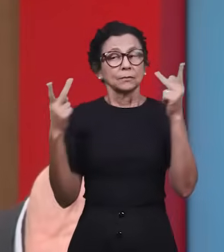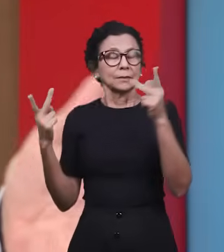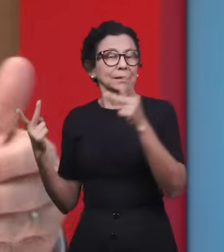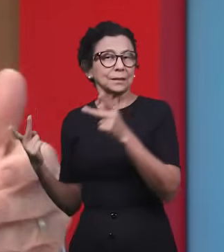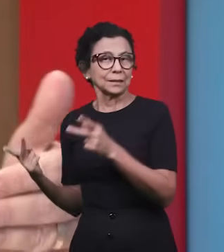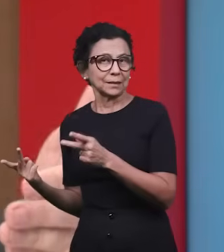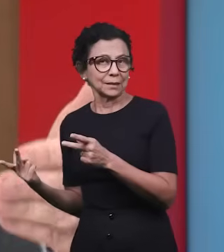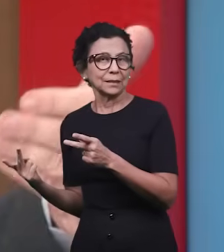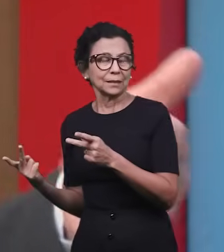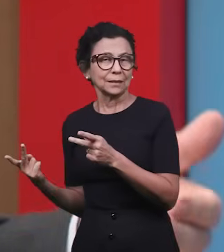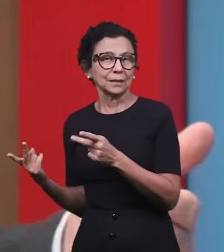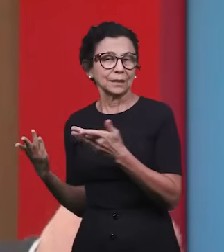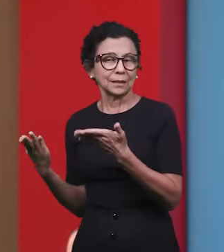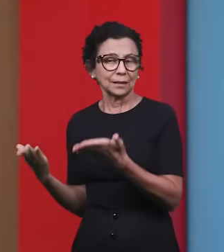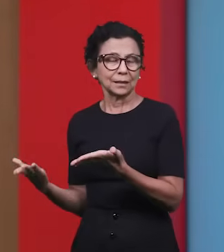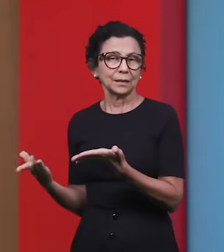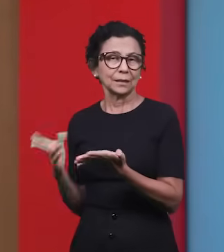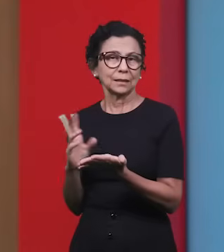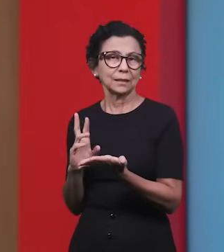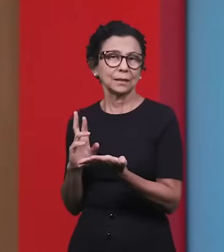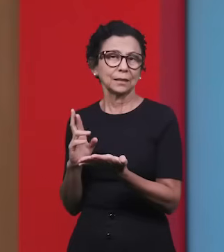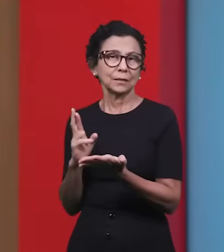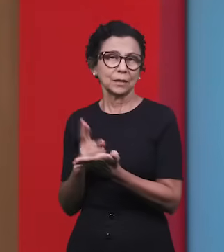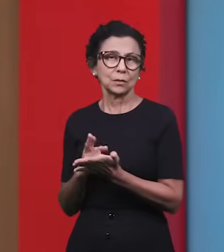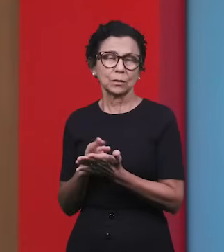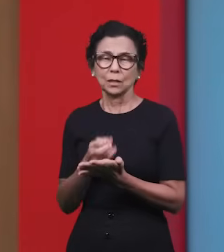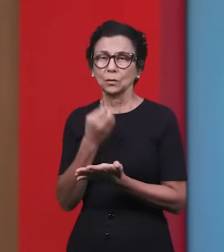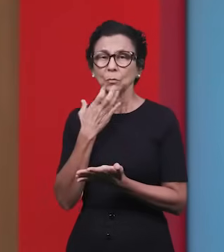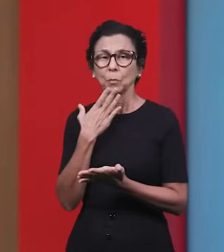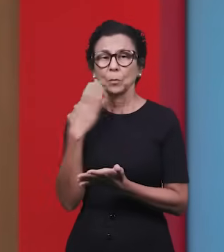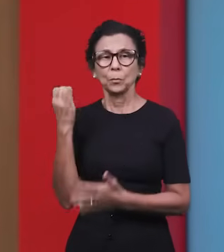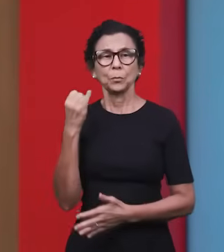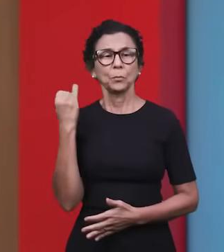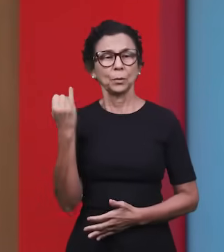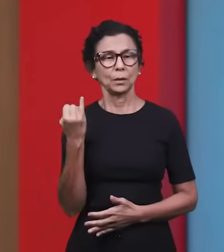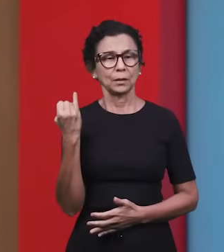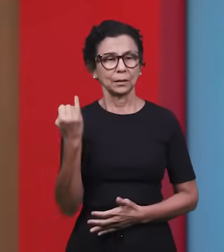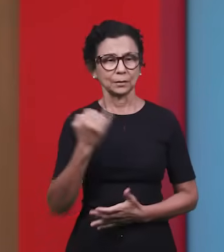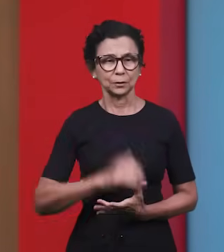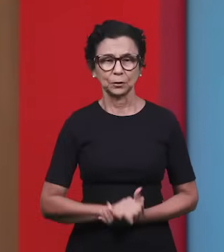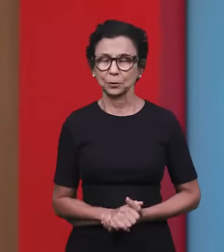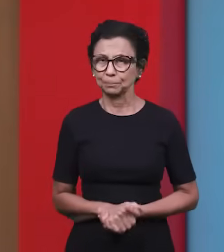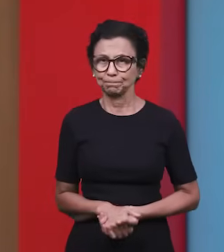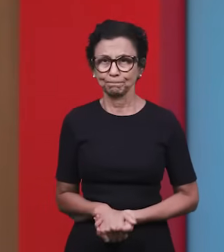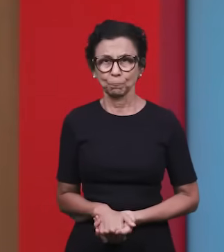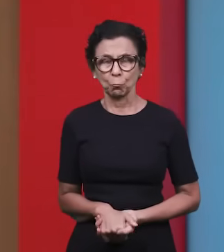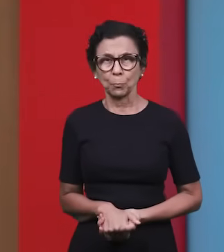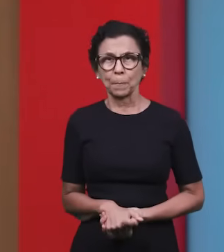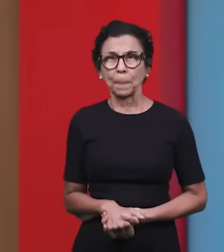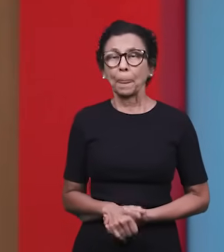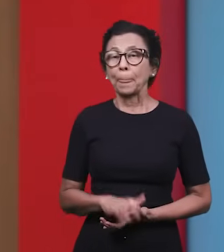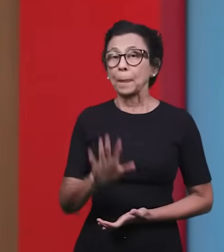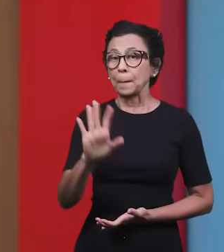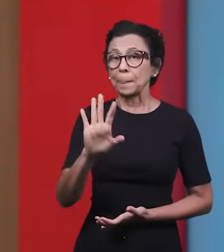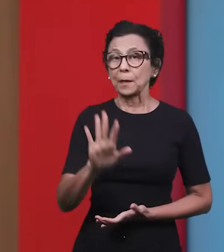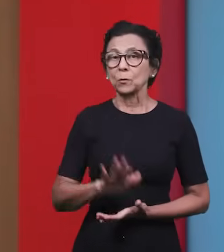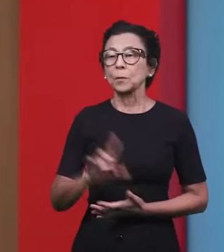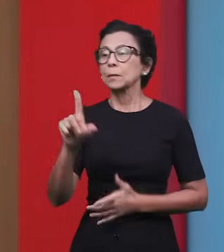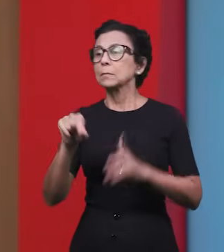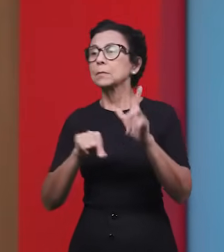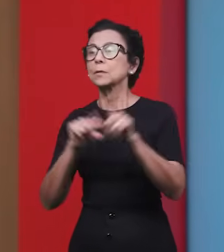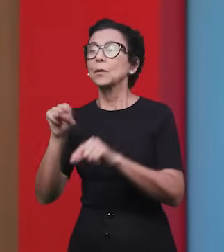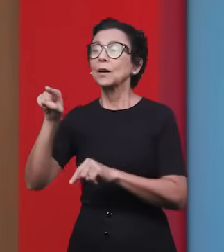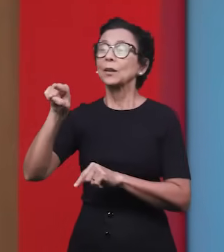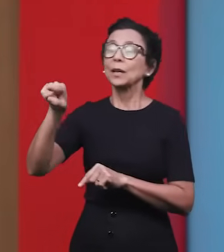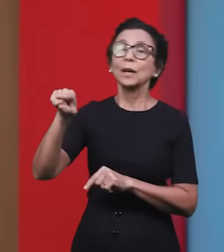visita que vai trazer algum resultado. Isso é muito importante. É lógico que a gente não pode ter essa acepção, né? A pessoa ficar